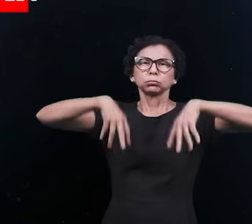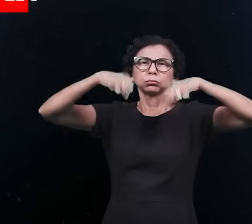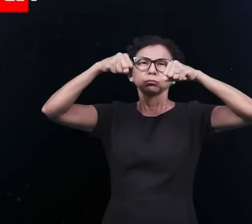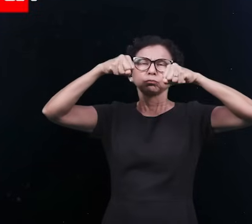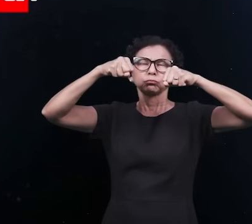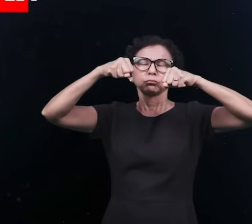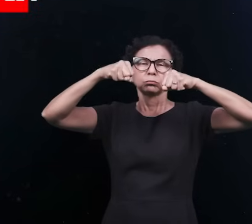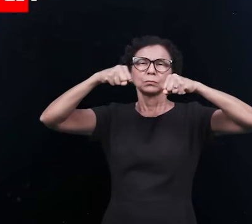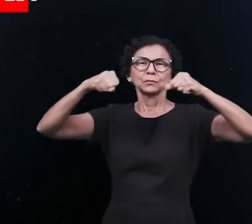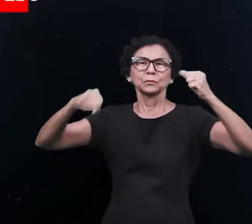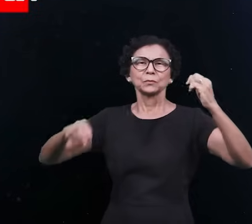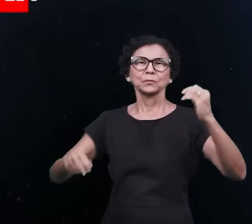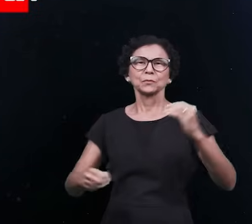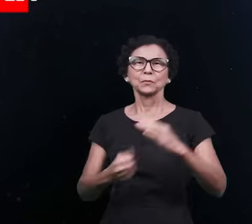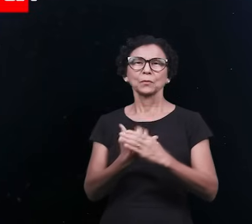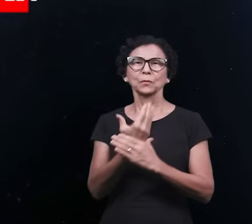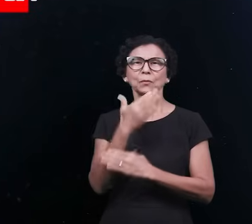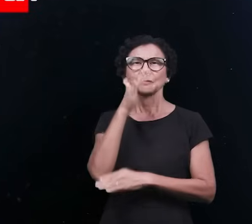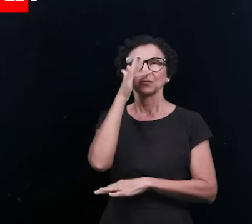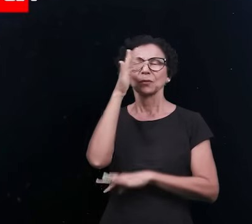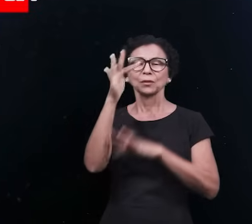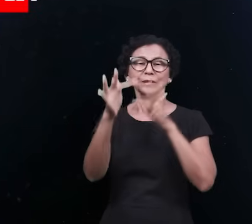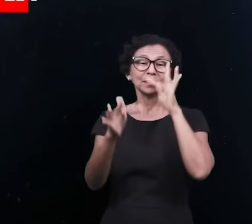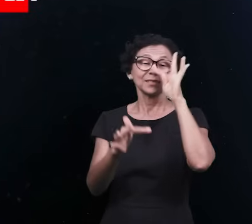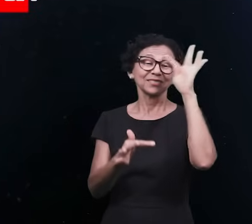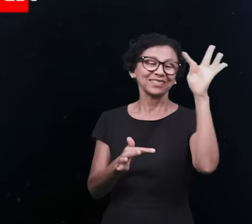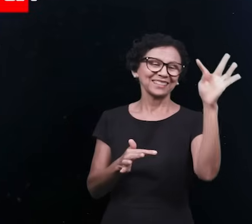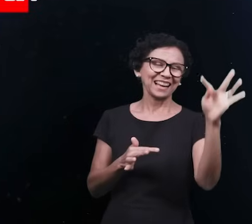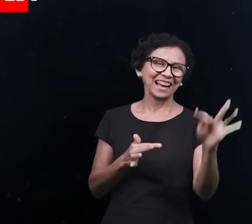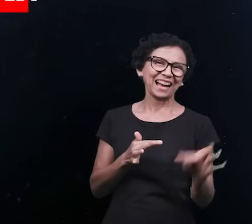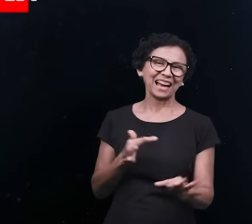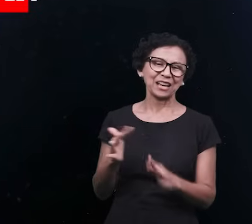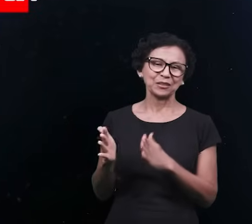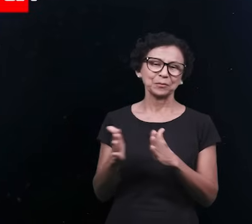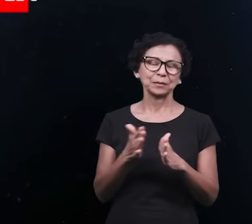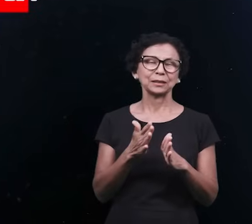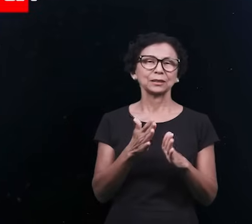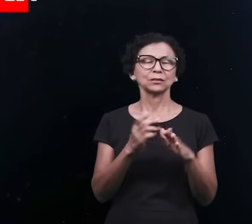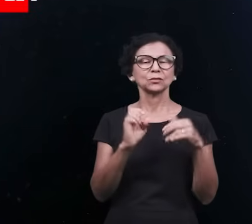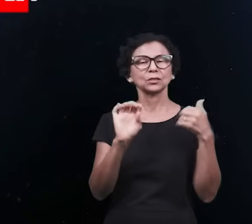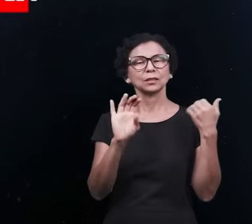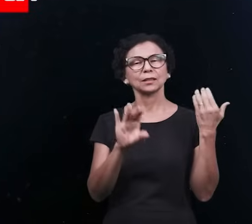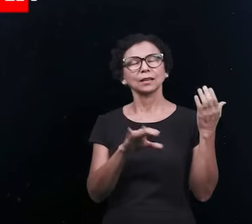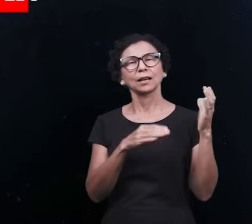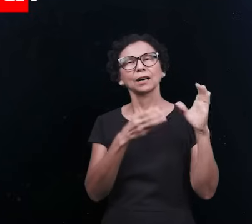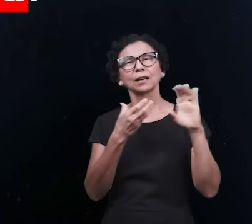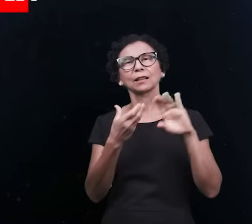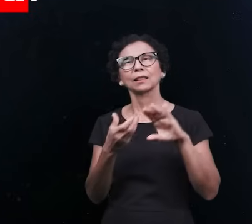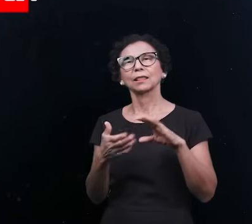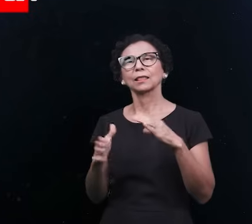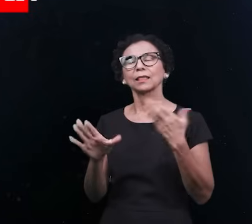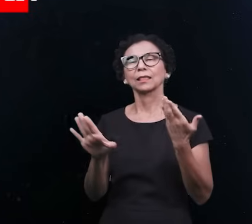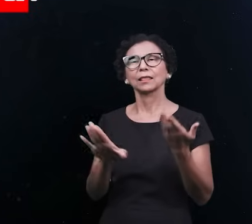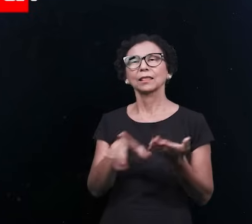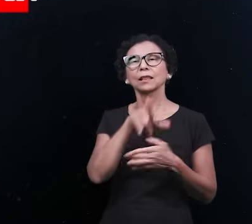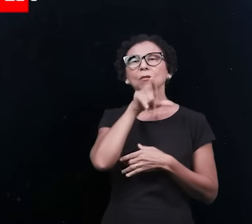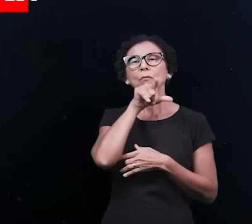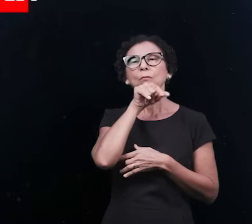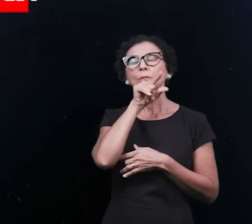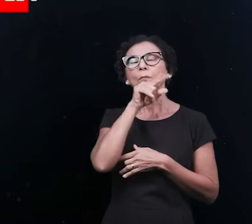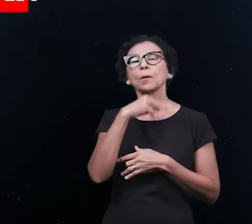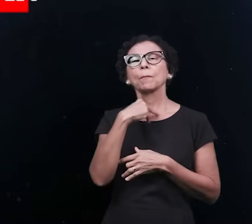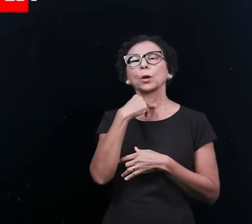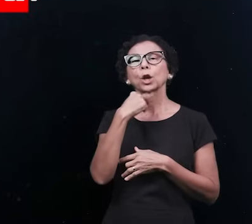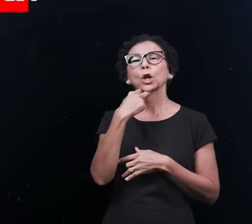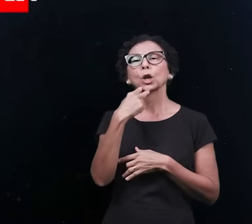se foi. Aparecem as flores na terra, e o tempo de cantar chega, e a voz da rola ouve-se